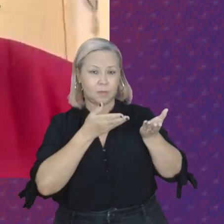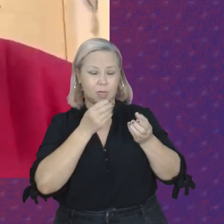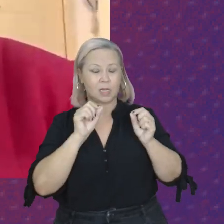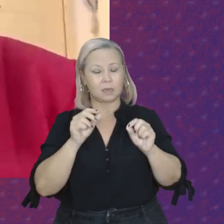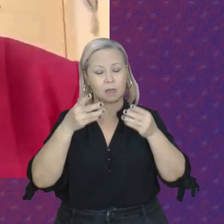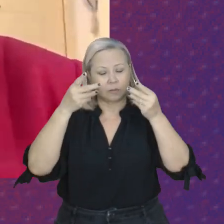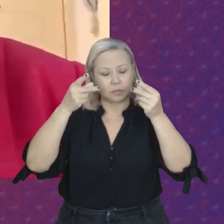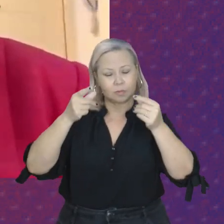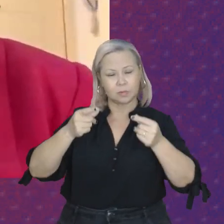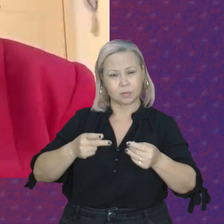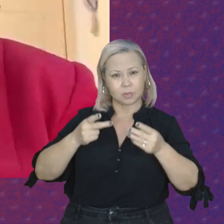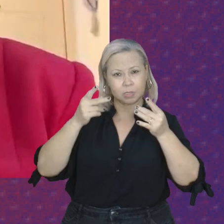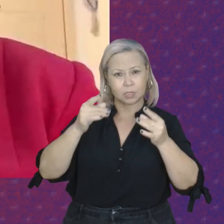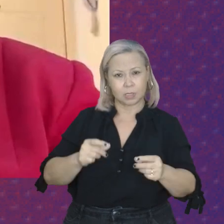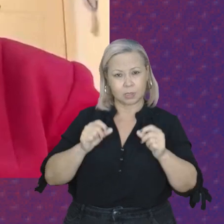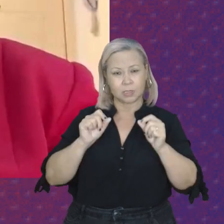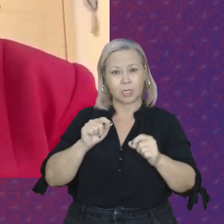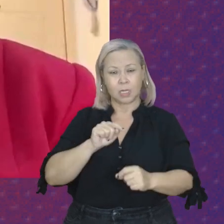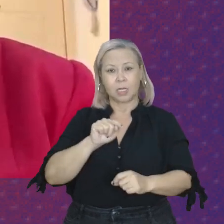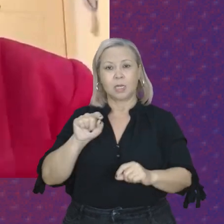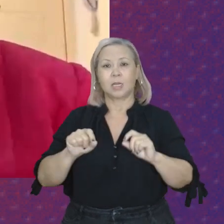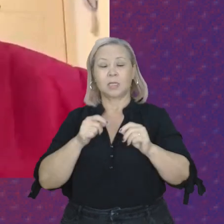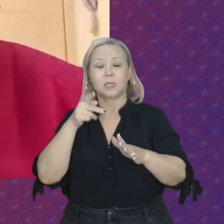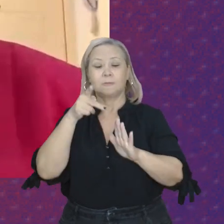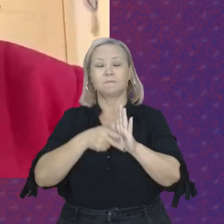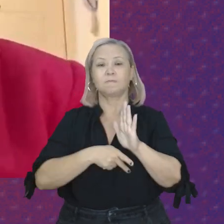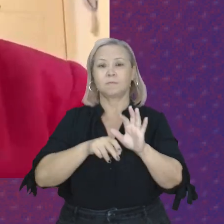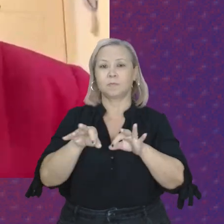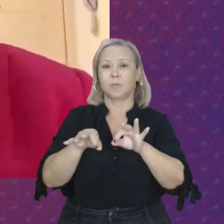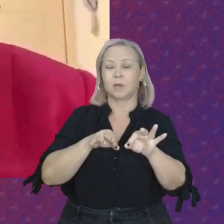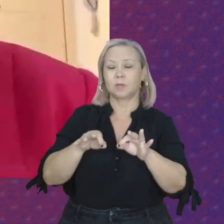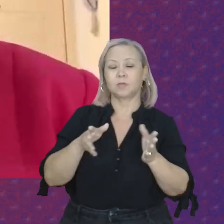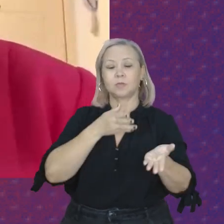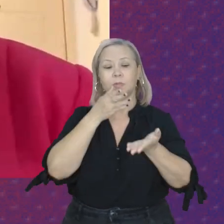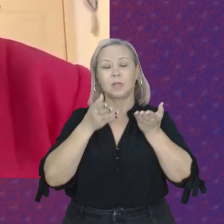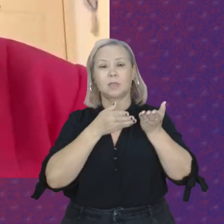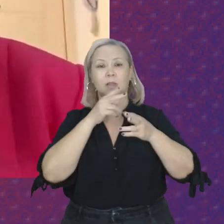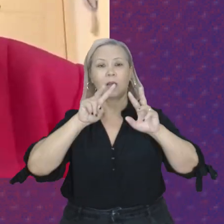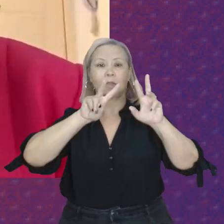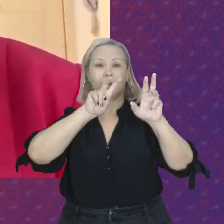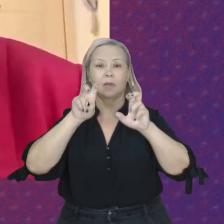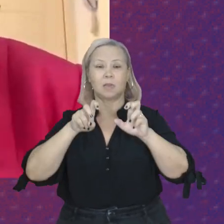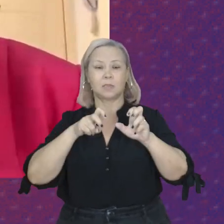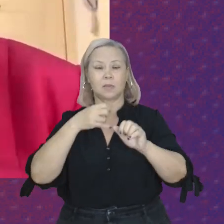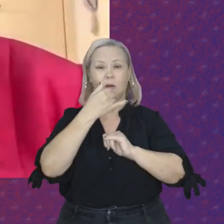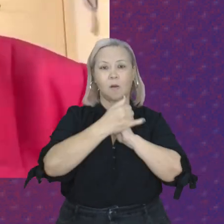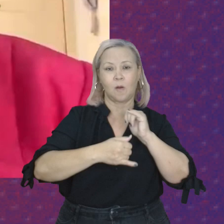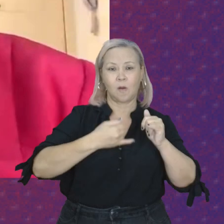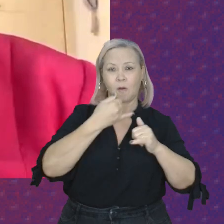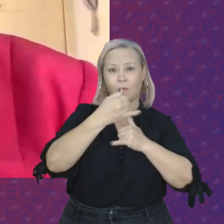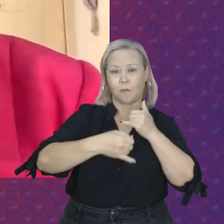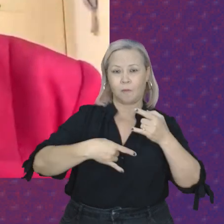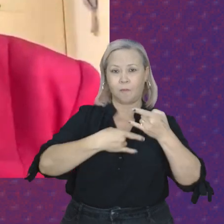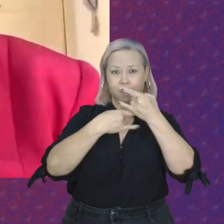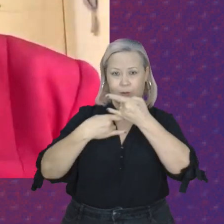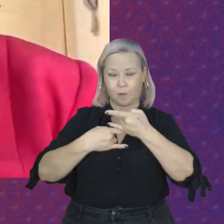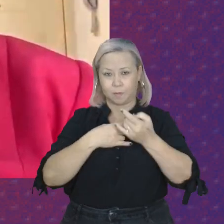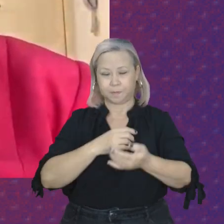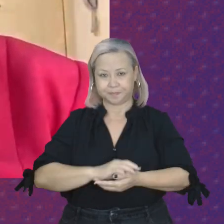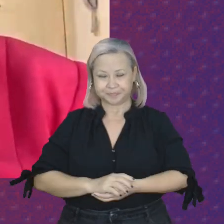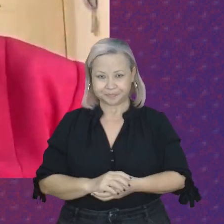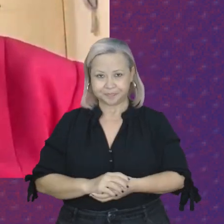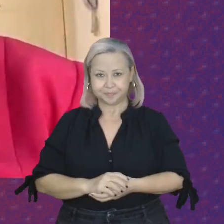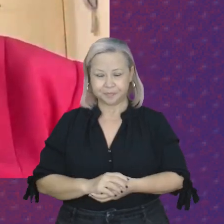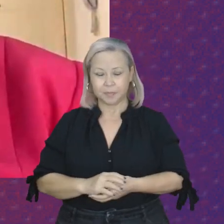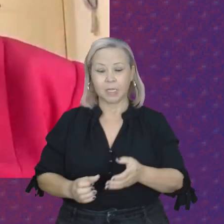detalhadamente deste plano, né, quando tratarmos da questão virtual, num dos blocos, tá?